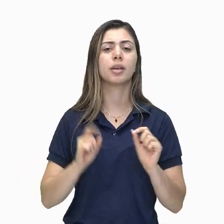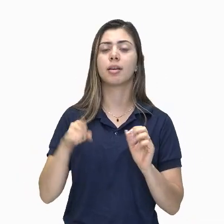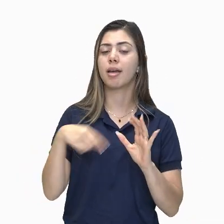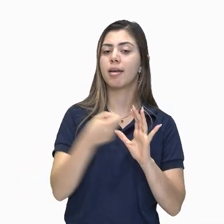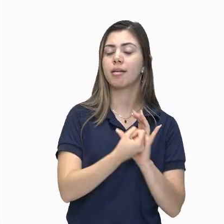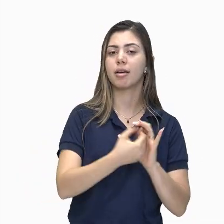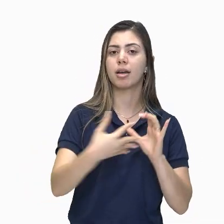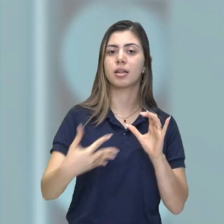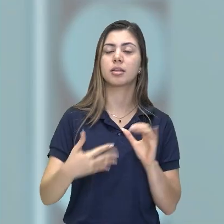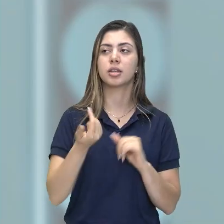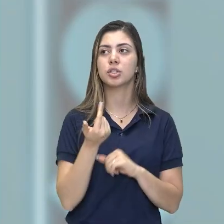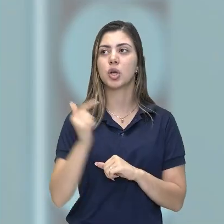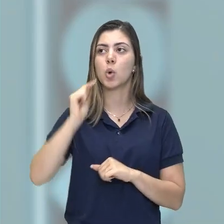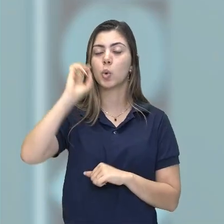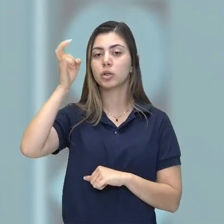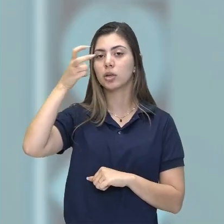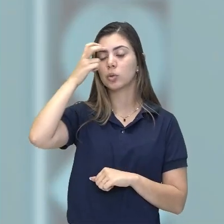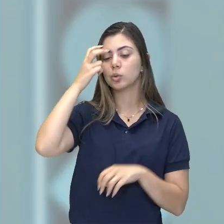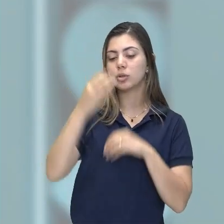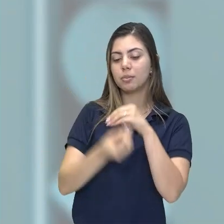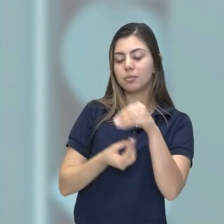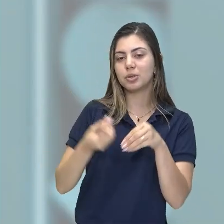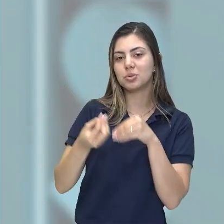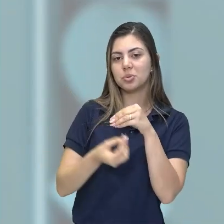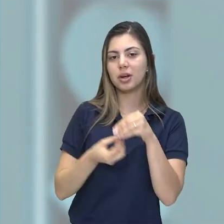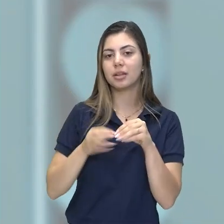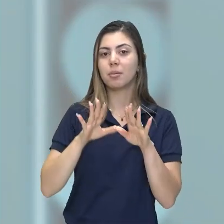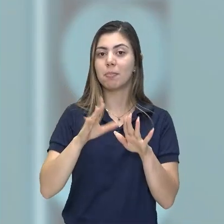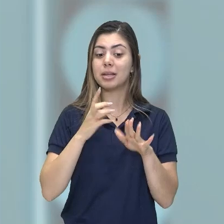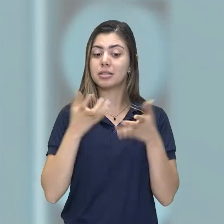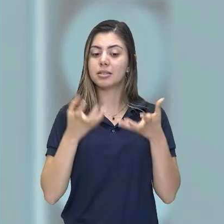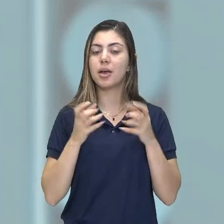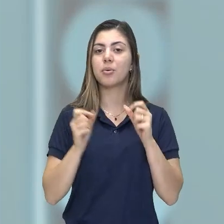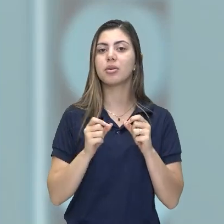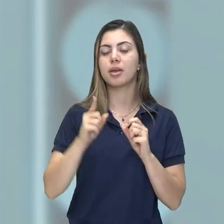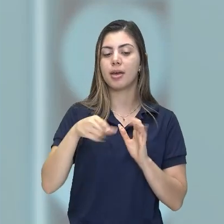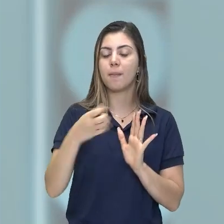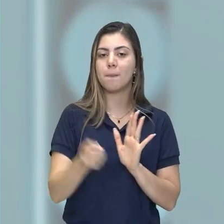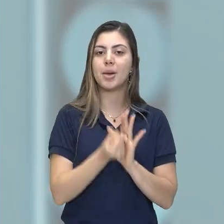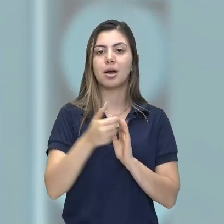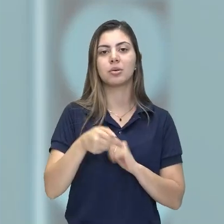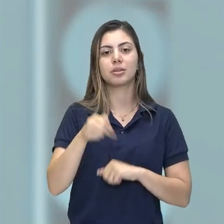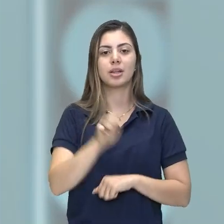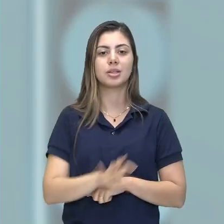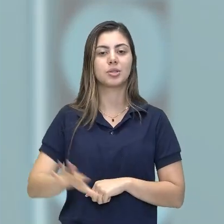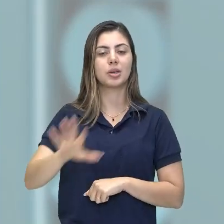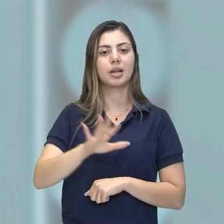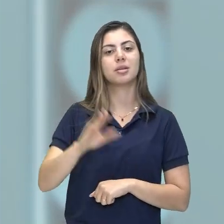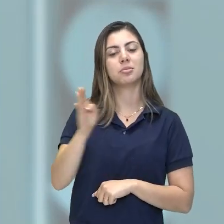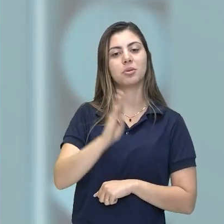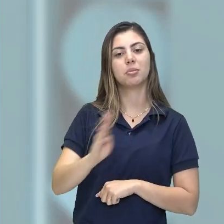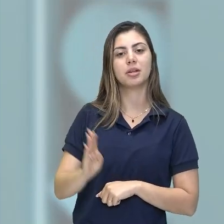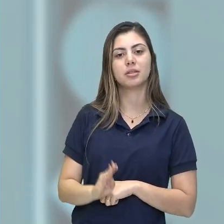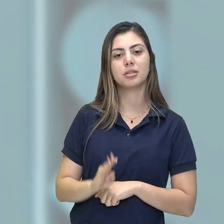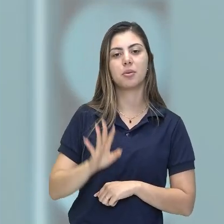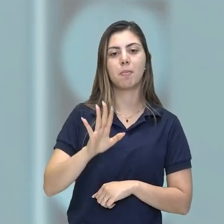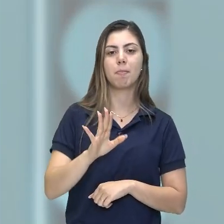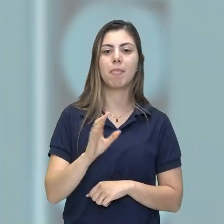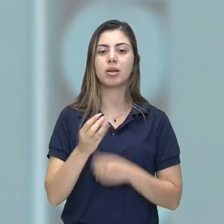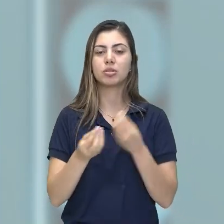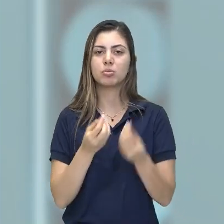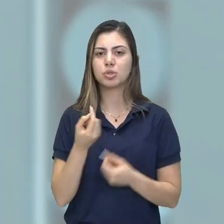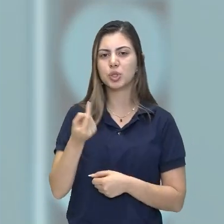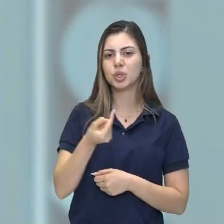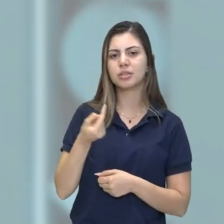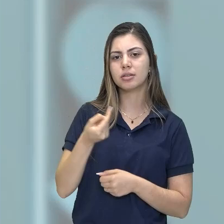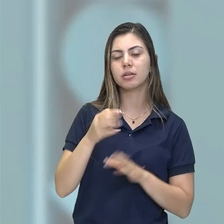elementos de uma outra cultura, mas ele quer trazer para o nacionalismo brasileiro. Mas o nacionalismo brasileiro, para ele, não vai sobreviver sozinho. Ele